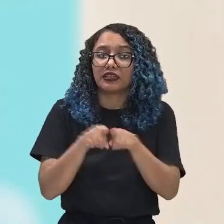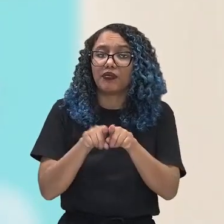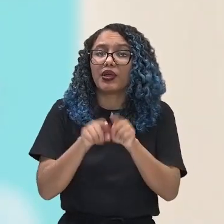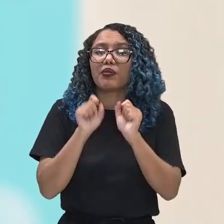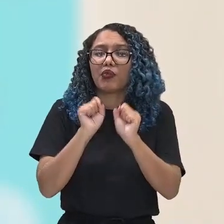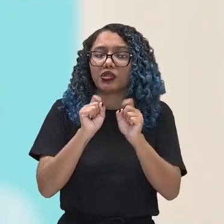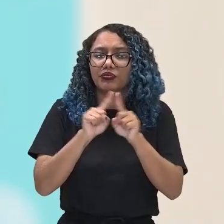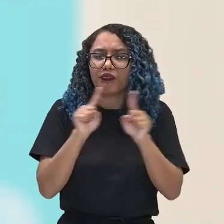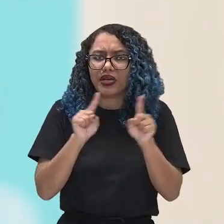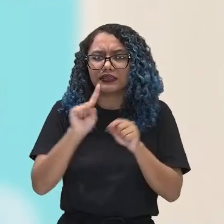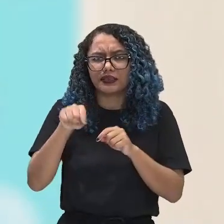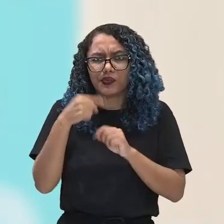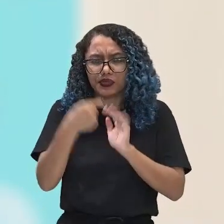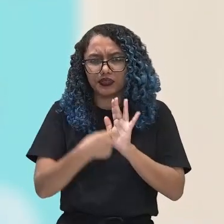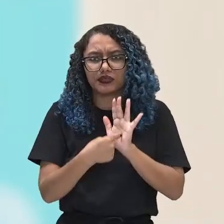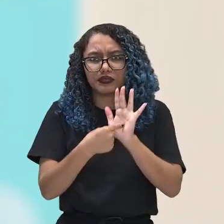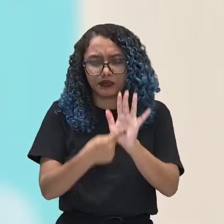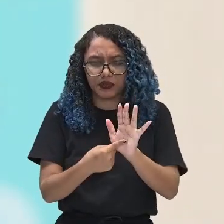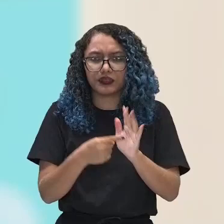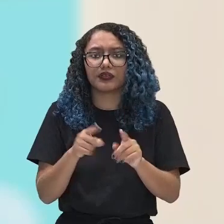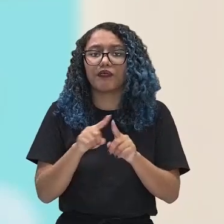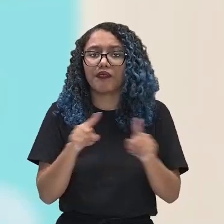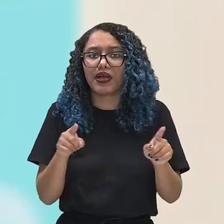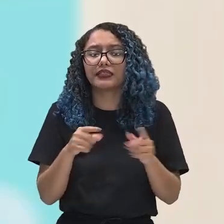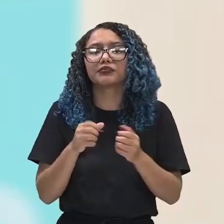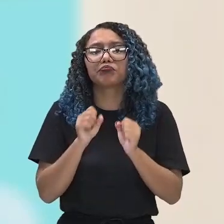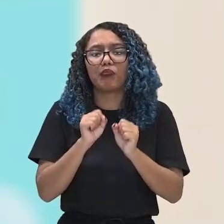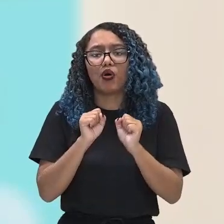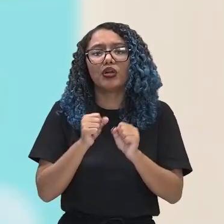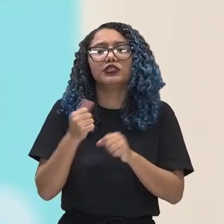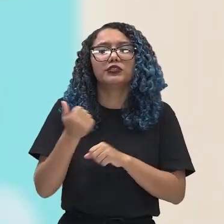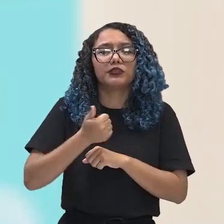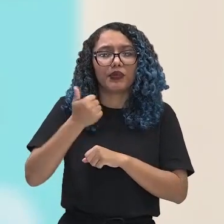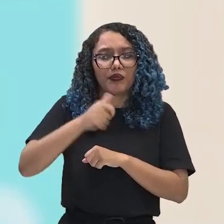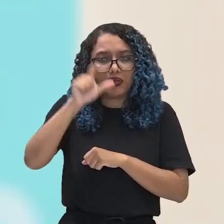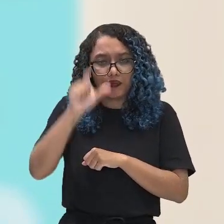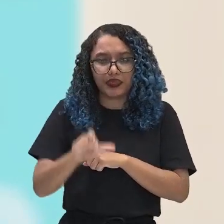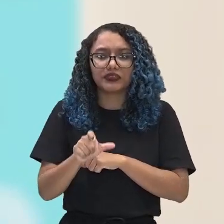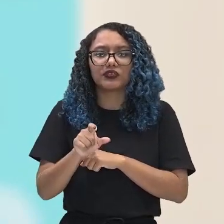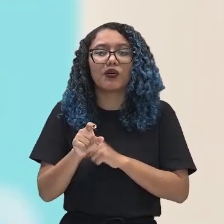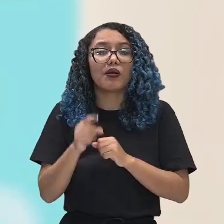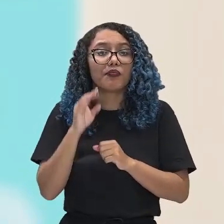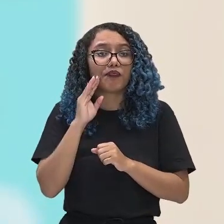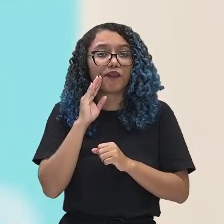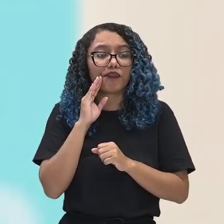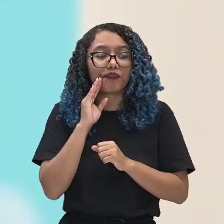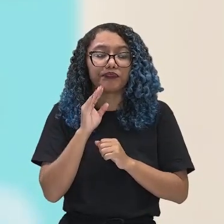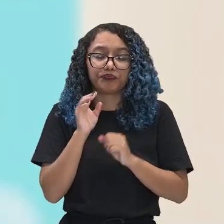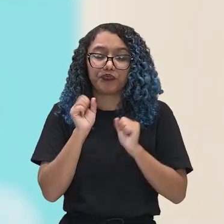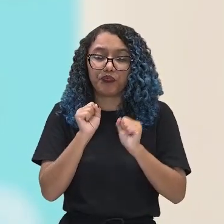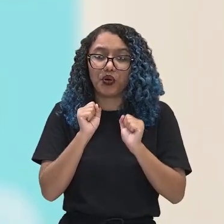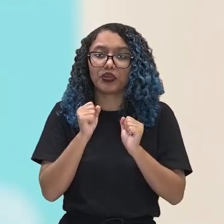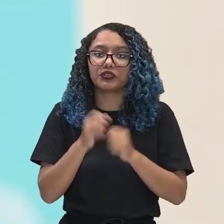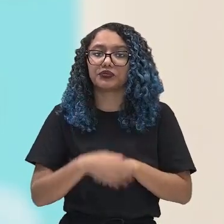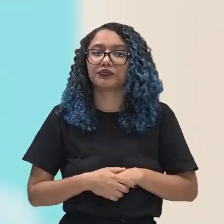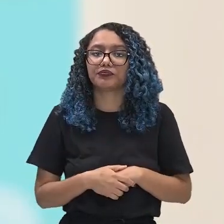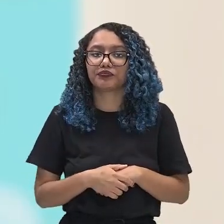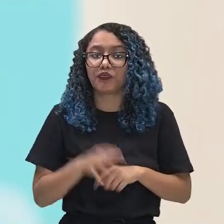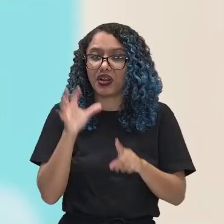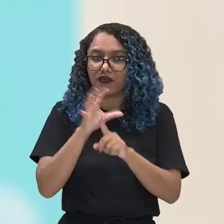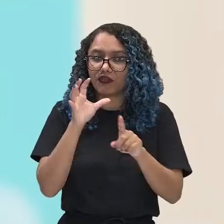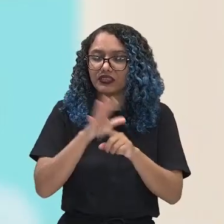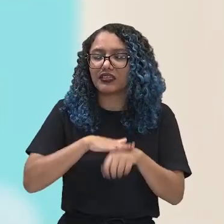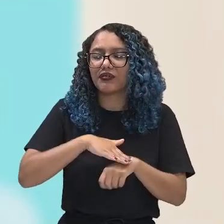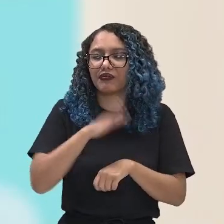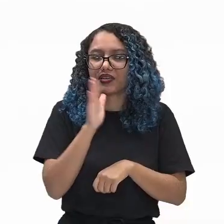pouquinho, mas, sobretudo, a gente usa a primeira pessoa para causar esse convencimento maior, beleza? Acompanhe aí comigo